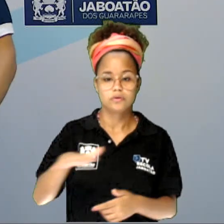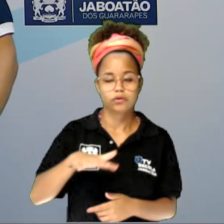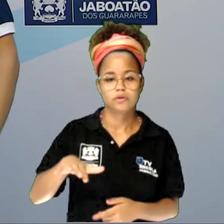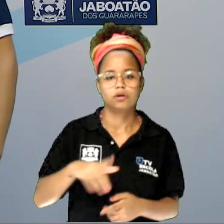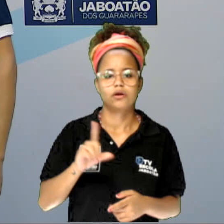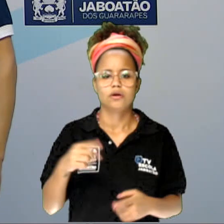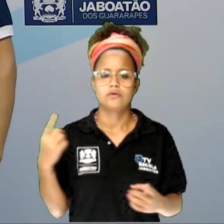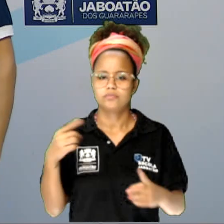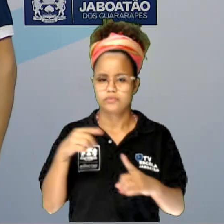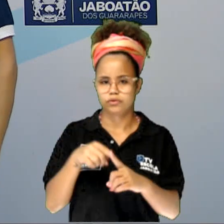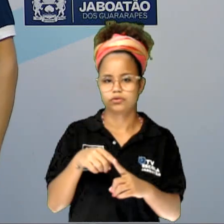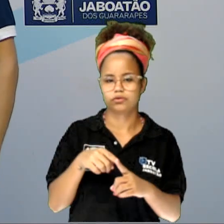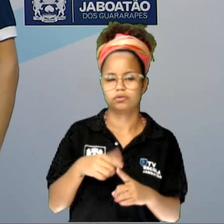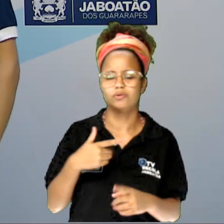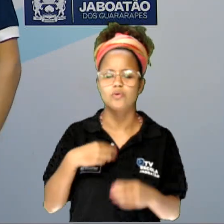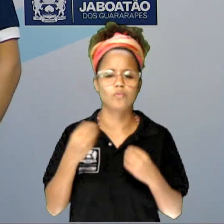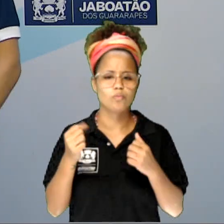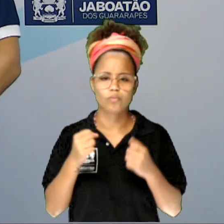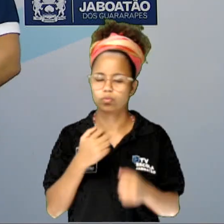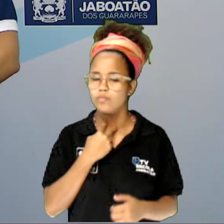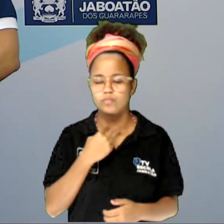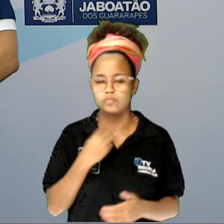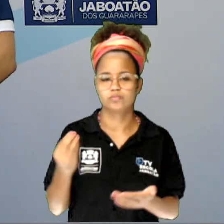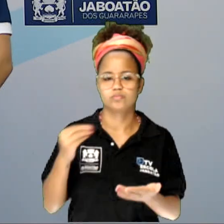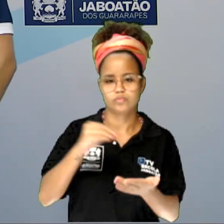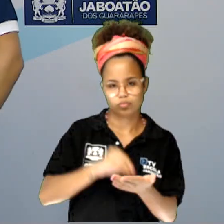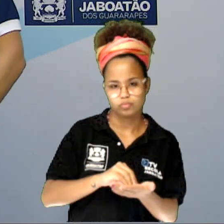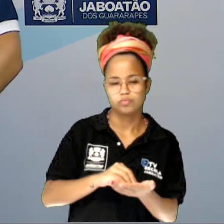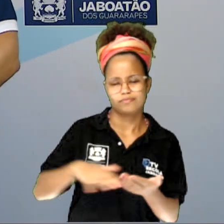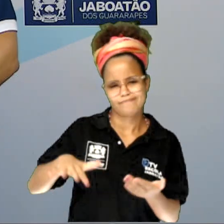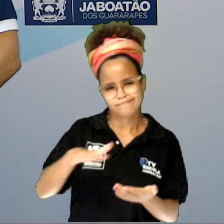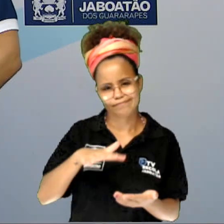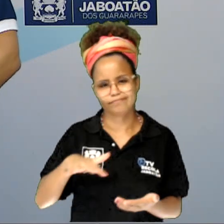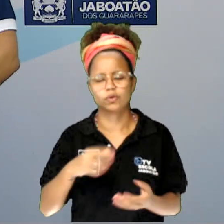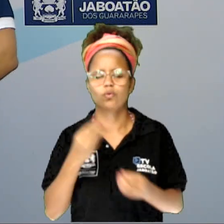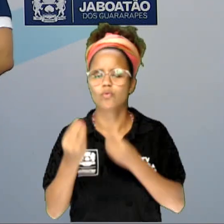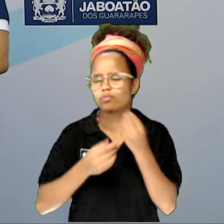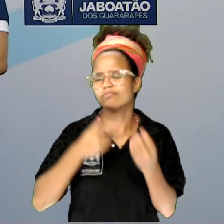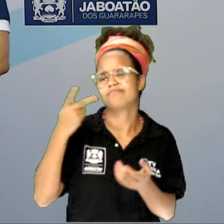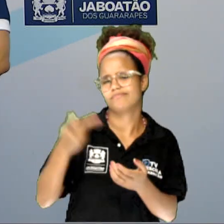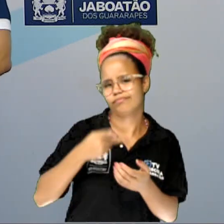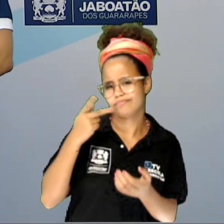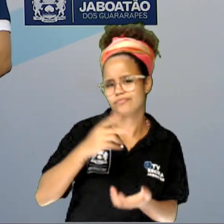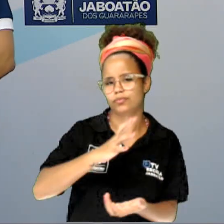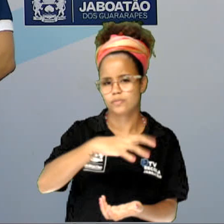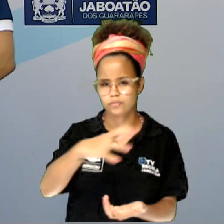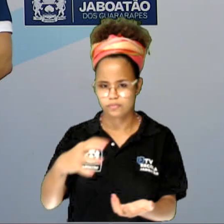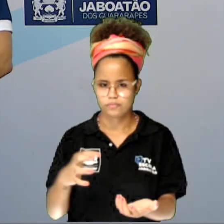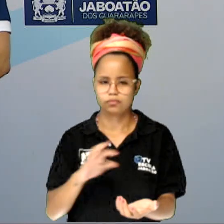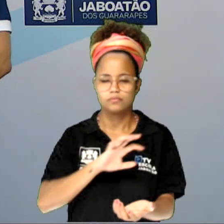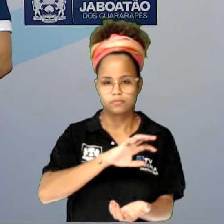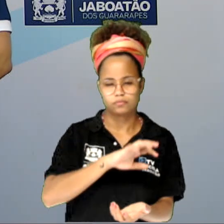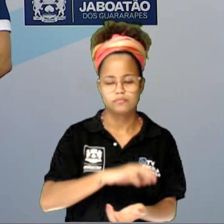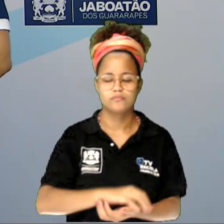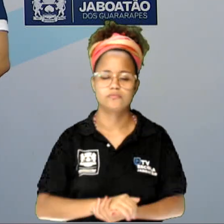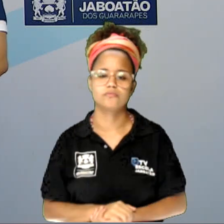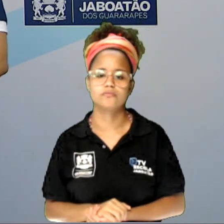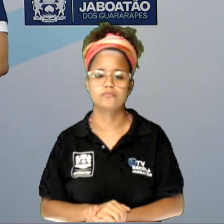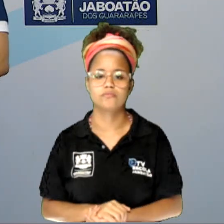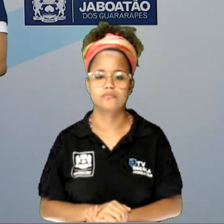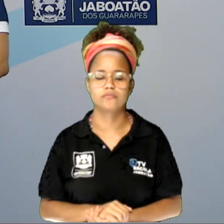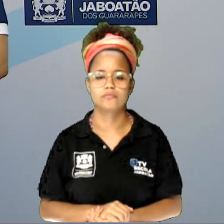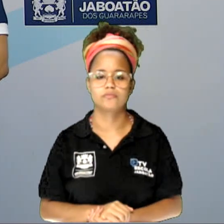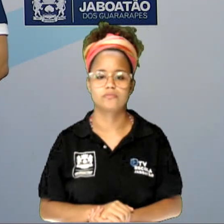isso não permite que a gente fique aplicando linguagens regionais, formas de falares de determinadas regiões, formas de falar, né?